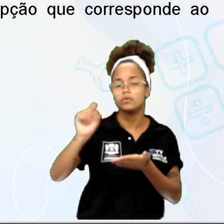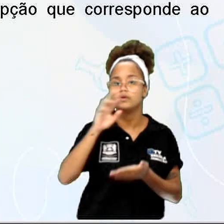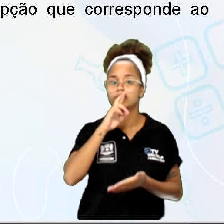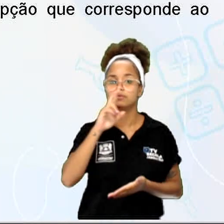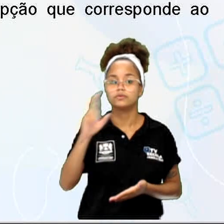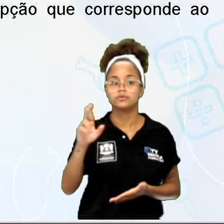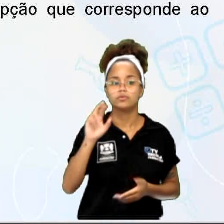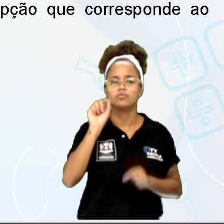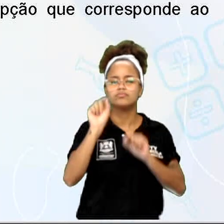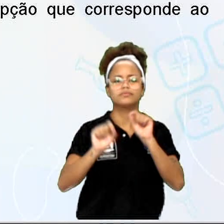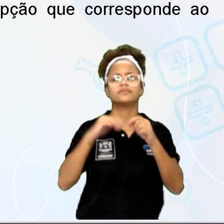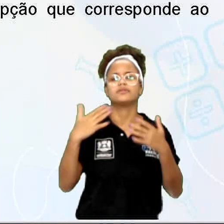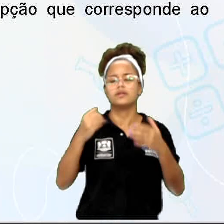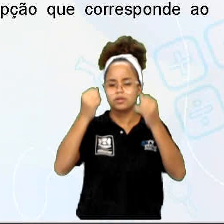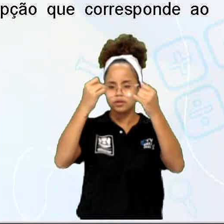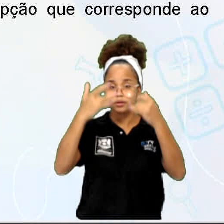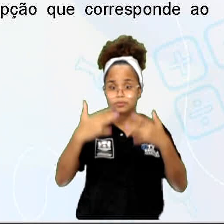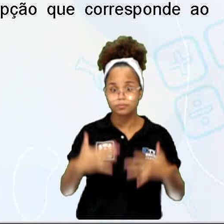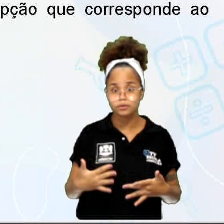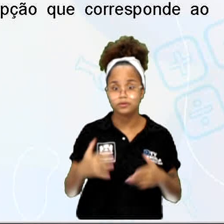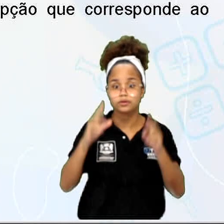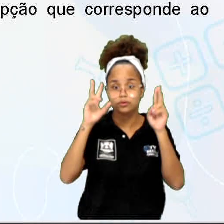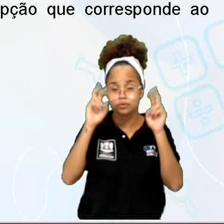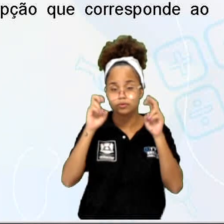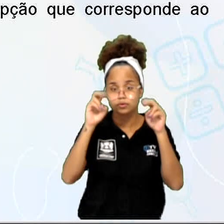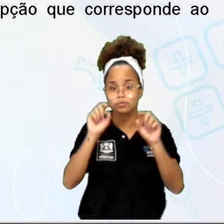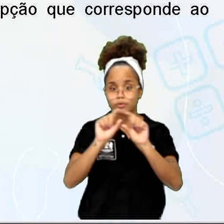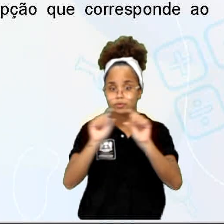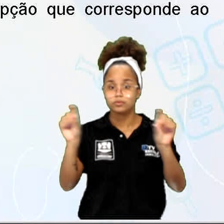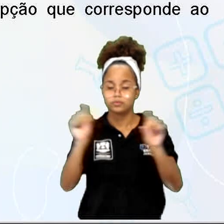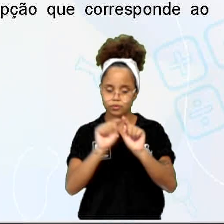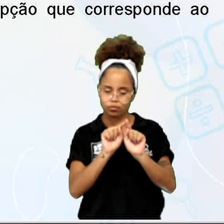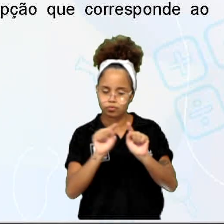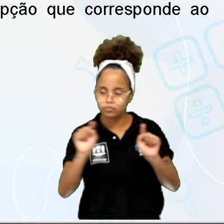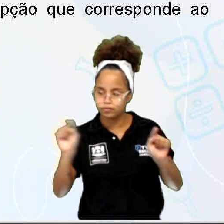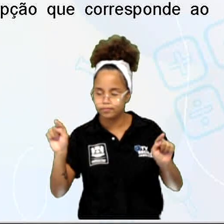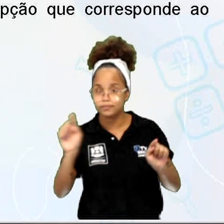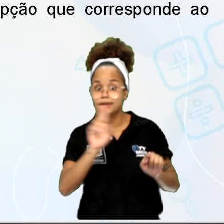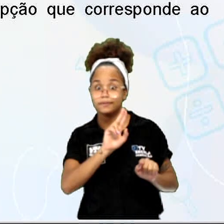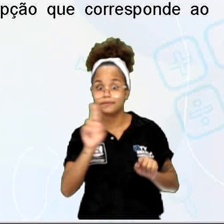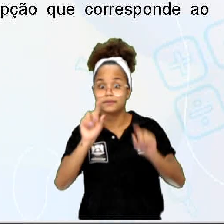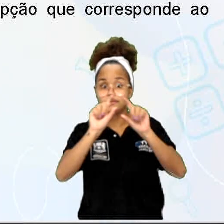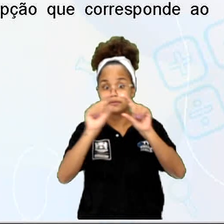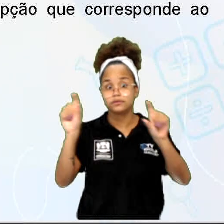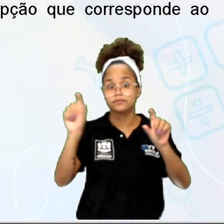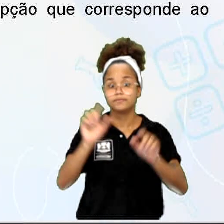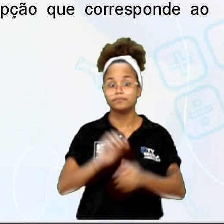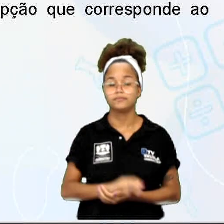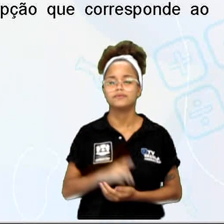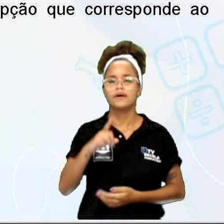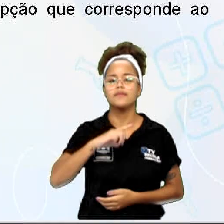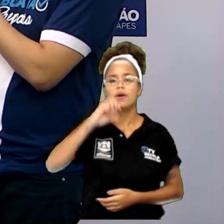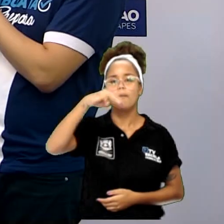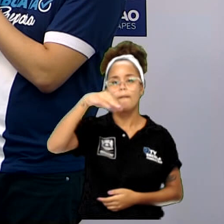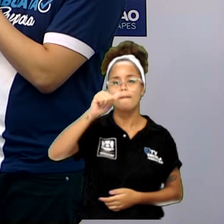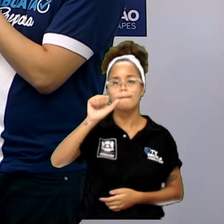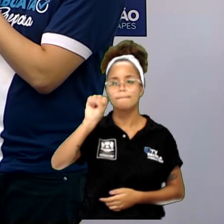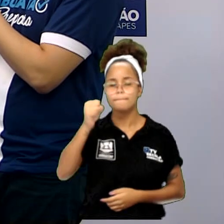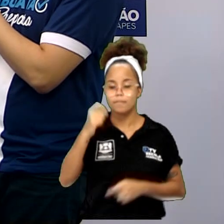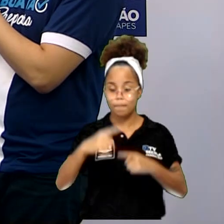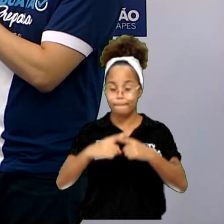sentido expresso pela conjunção sublinhada no fragmento transcrito. Então nós temos ali o mais, que é o termo